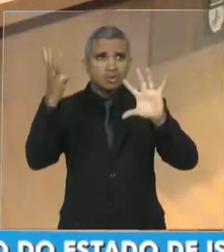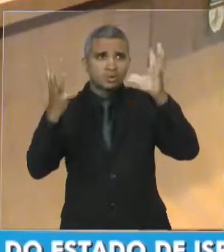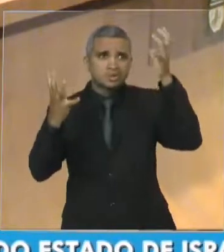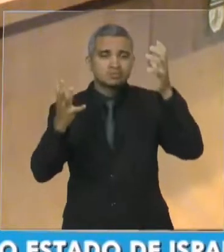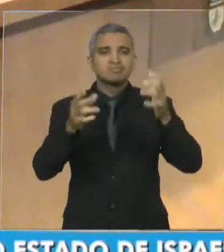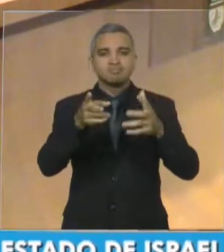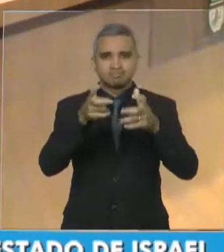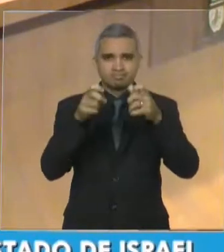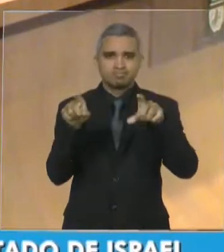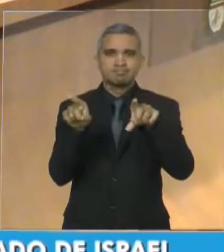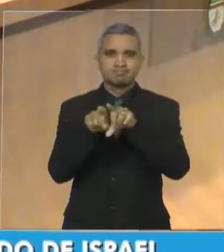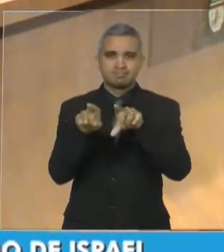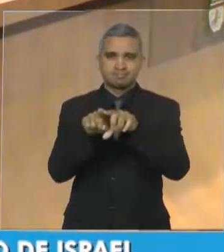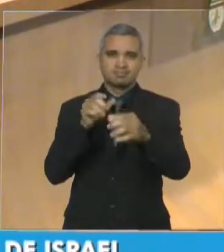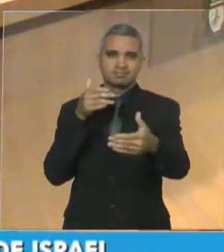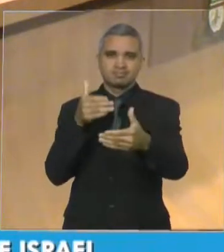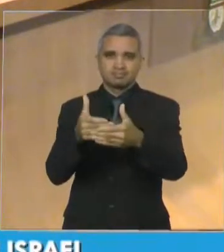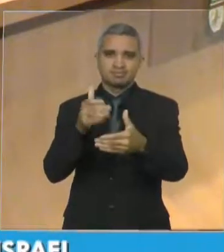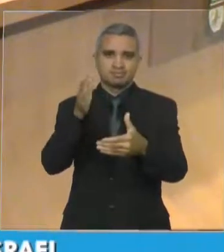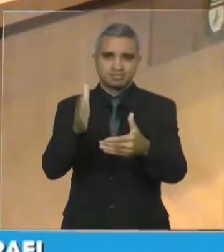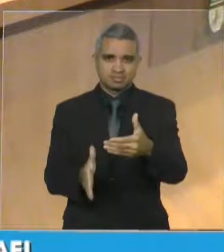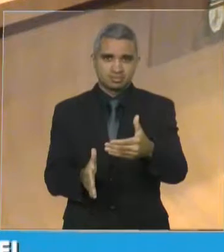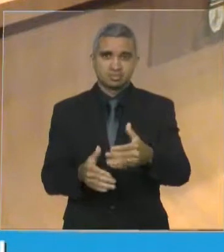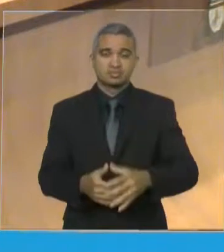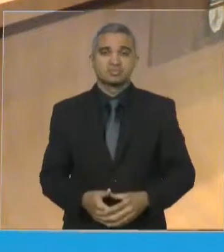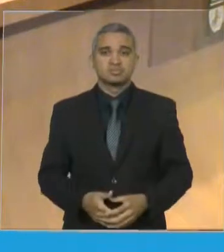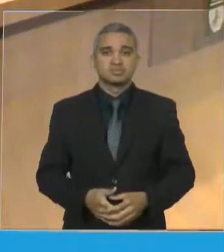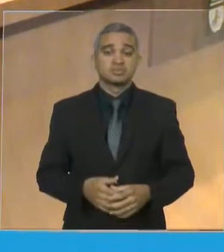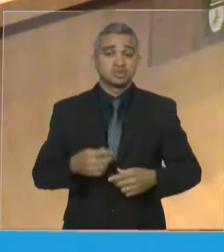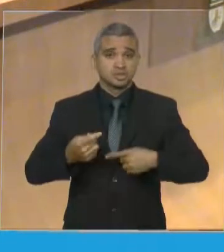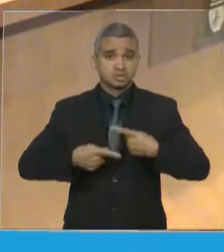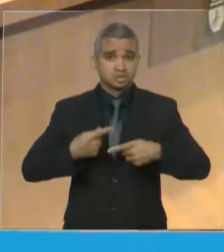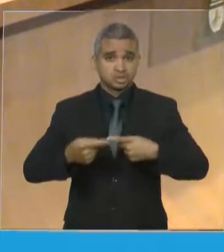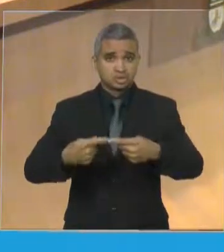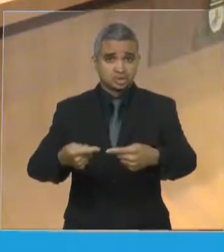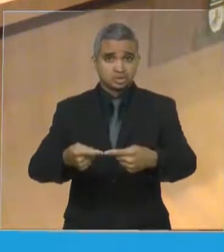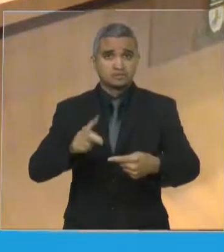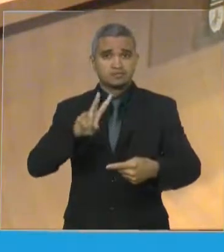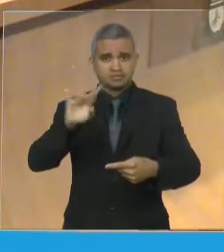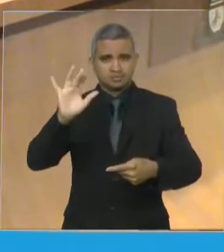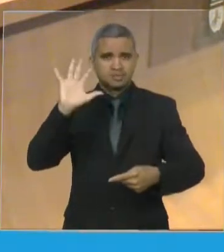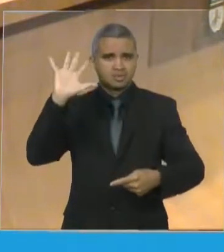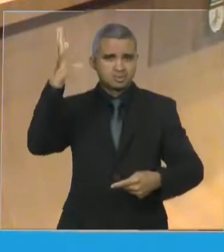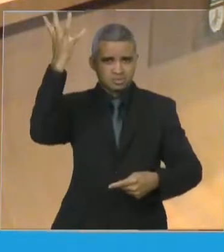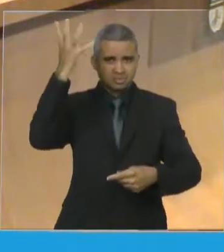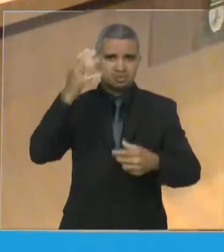verdade vos digo que não passará essa geração sem que tudo isso aconteça.